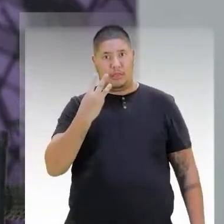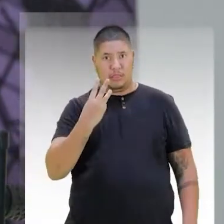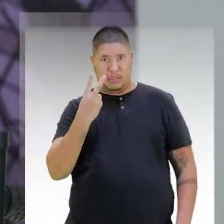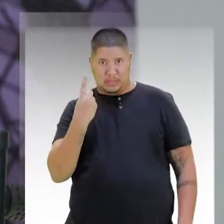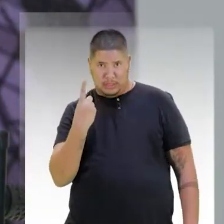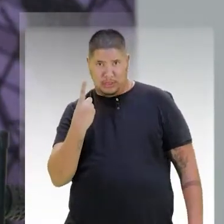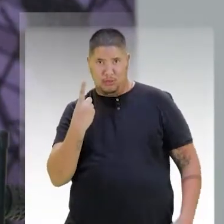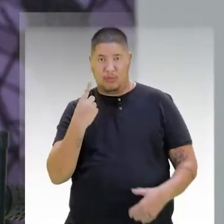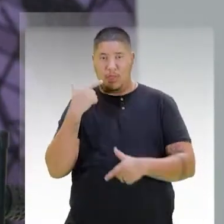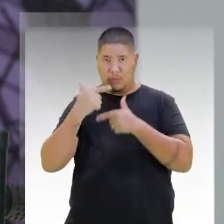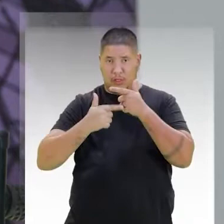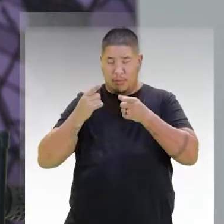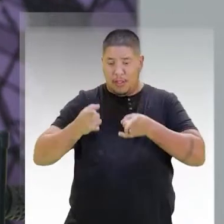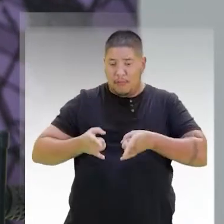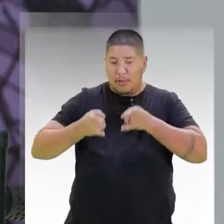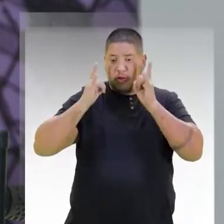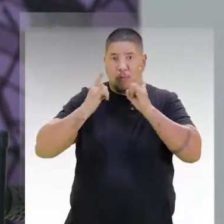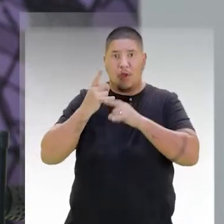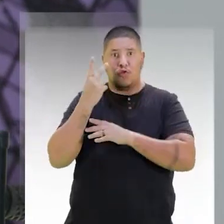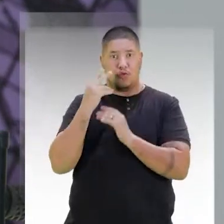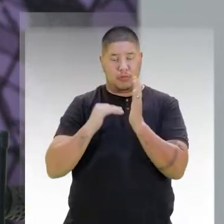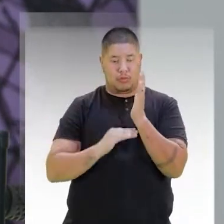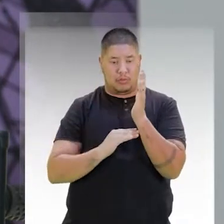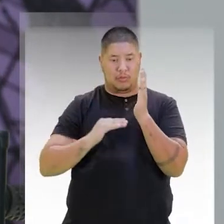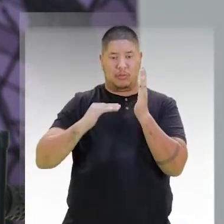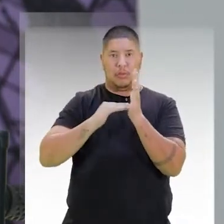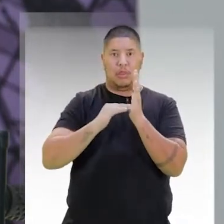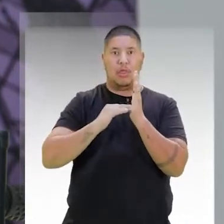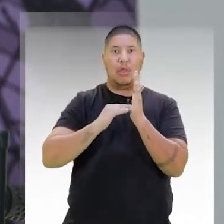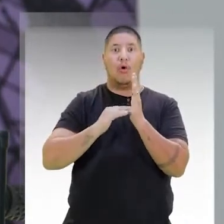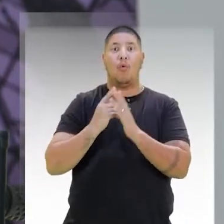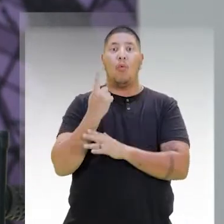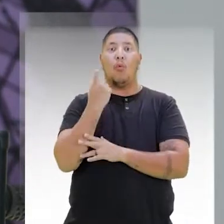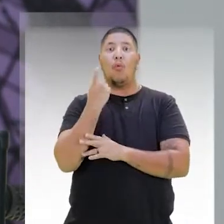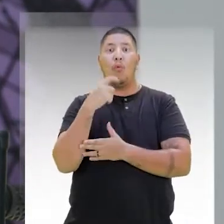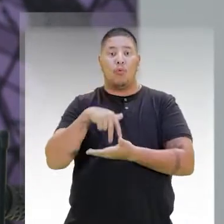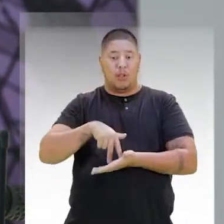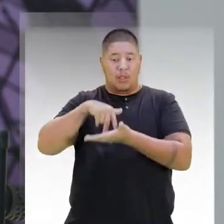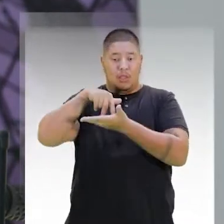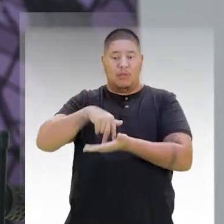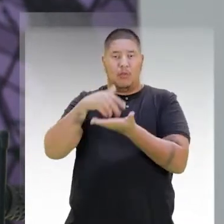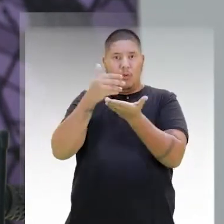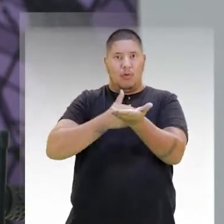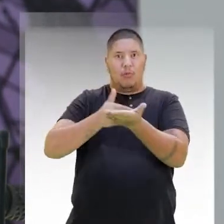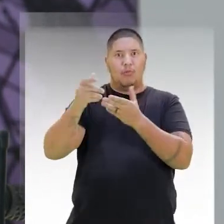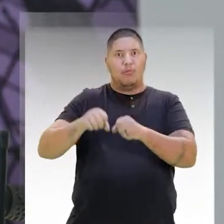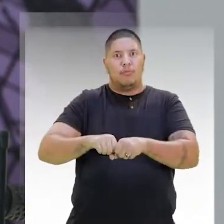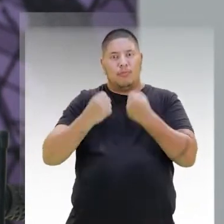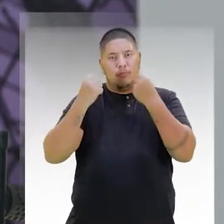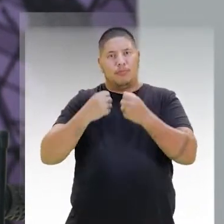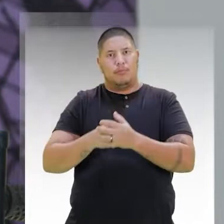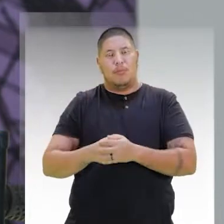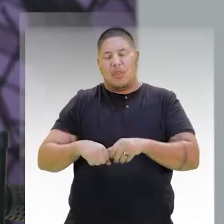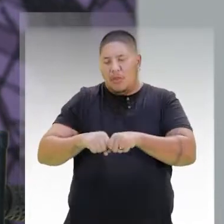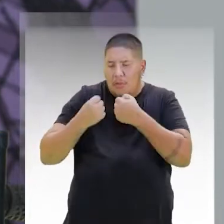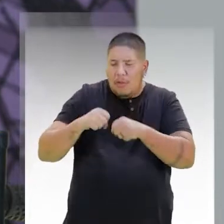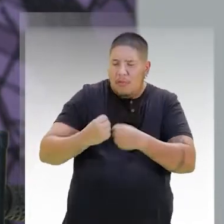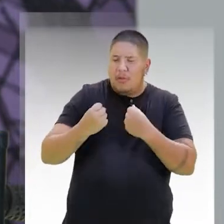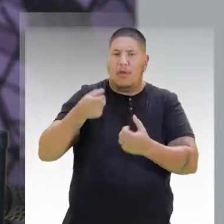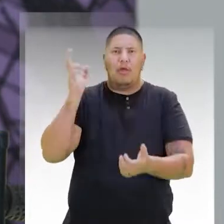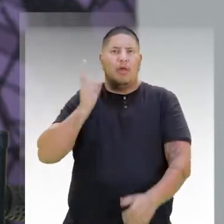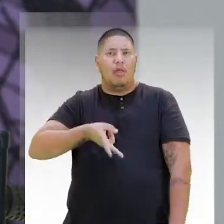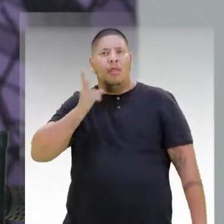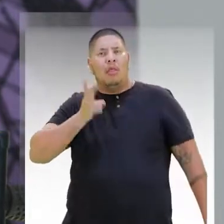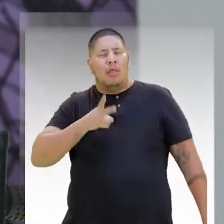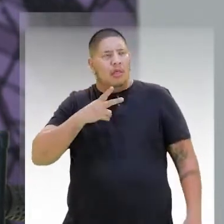Eu trabalhava num prédio de 2 andares, onde o único elevador começou a quebrar. E quebrou, e a gente ficava